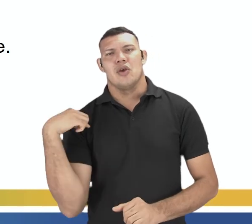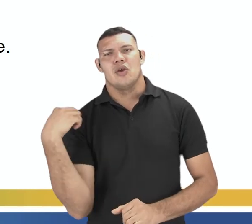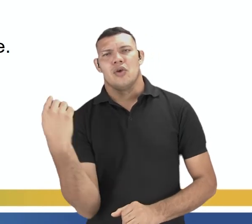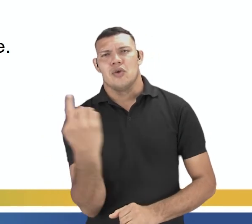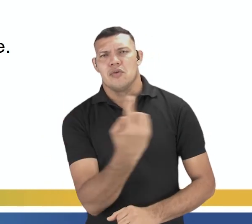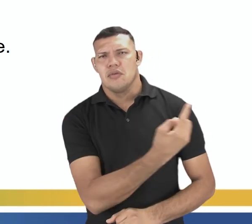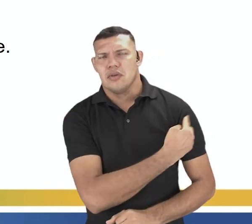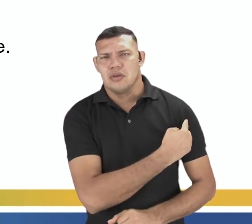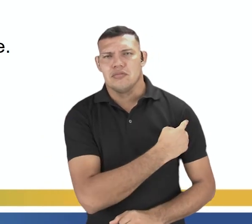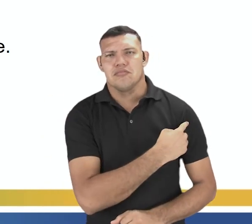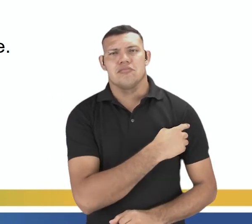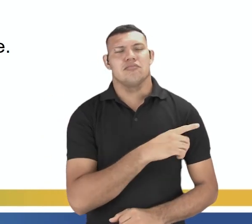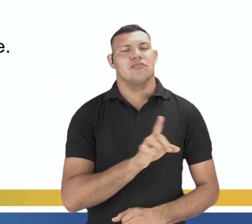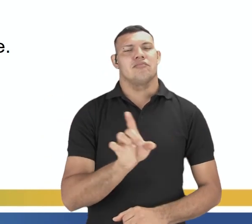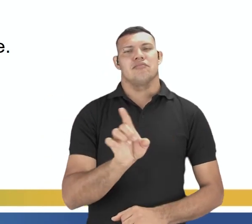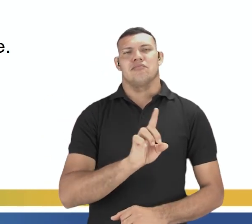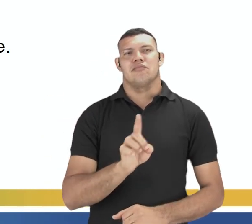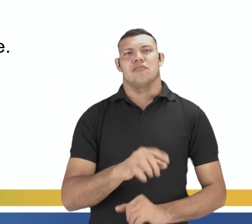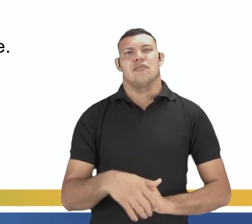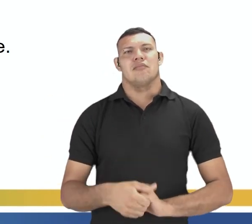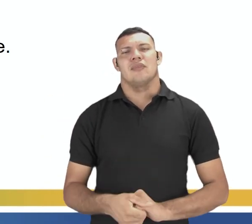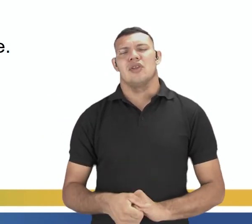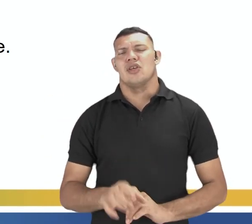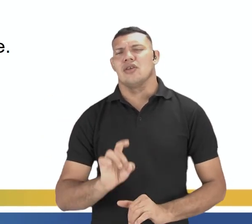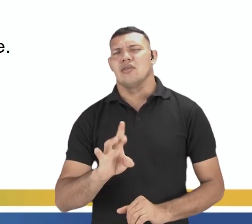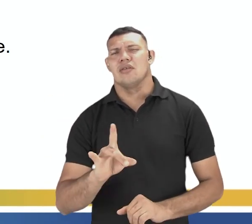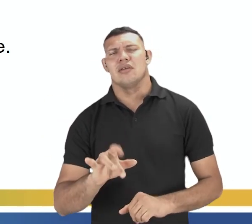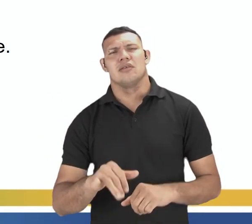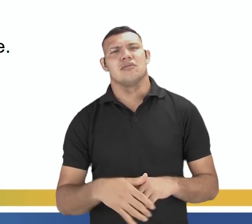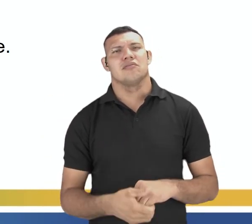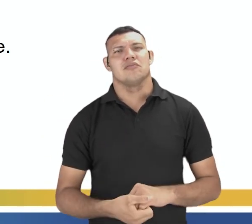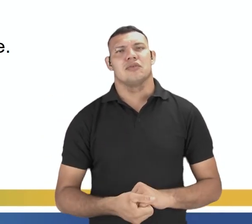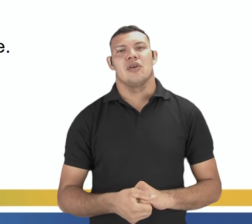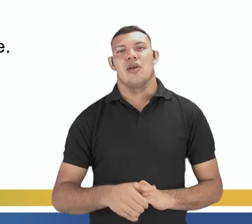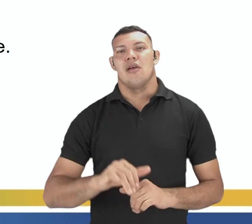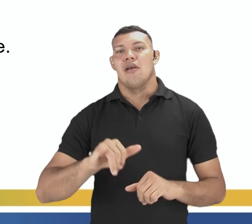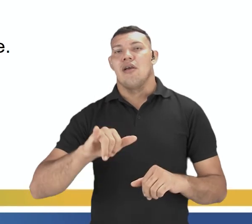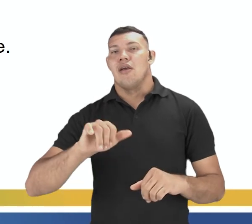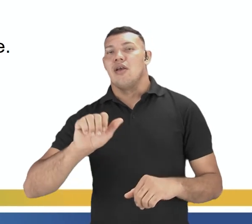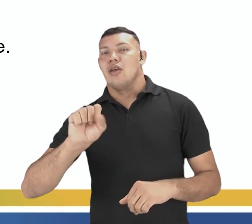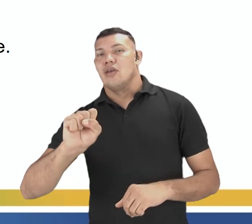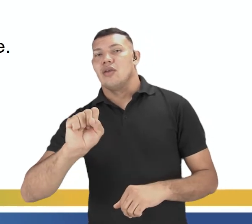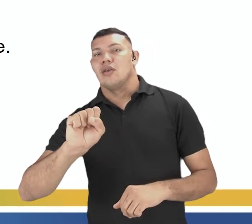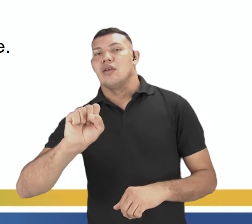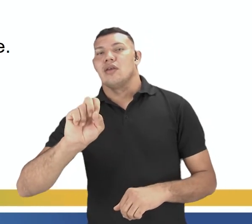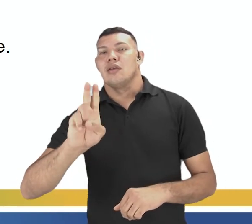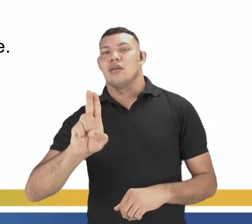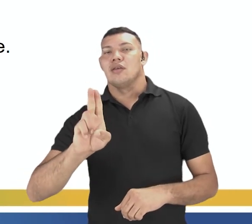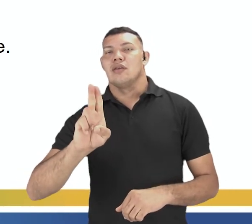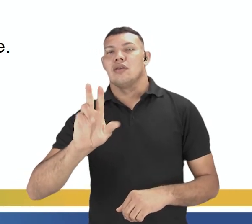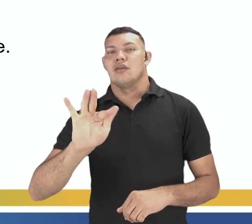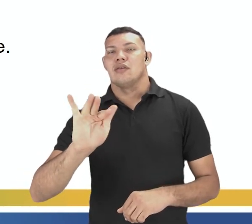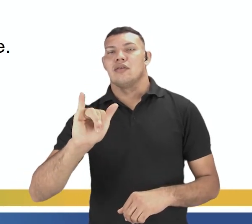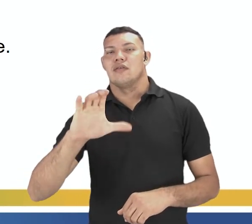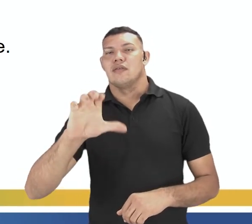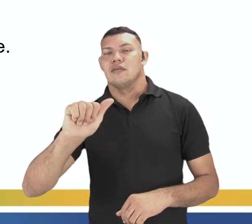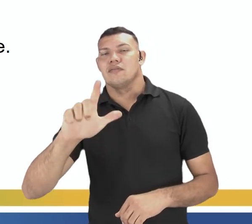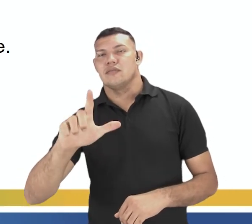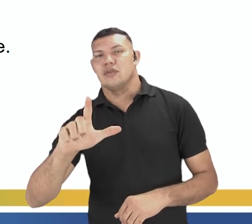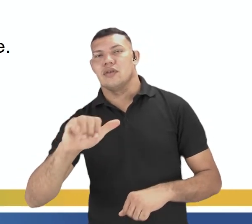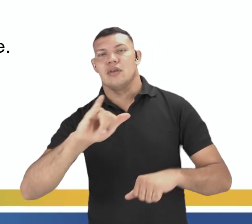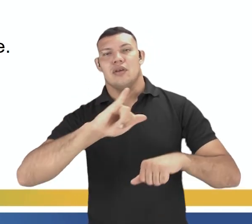derivação, vitorioso apenas uma derivação sufixal e que apenas adjetiva